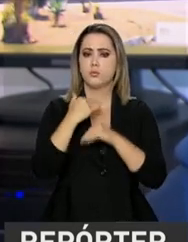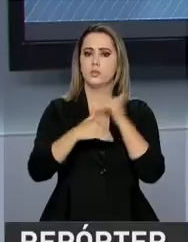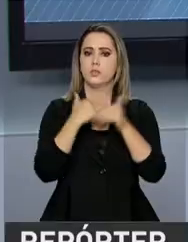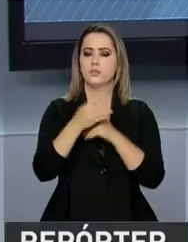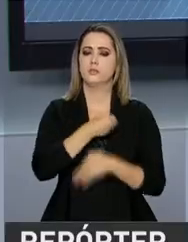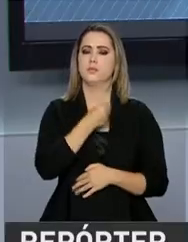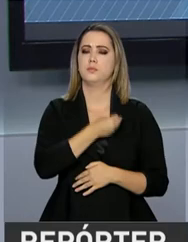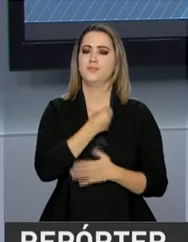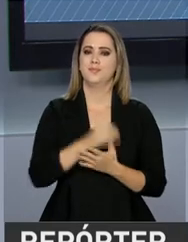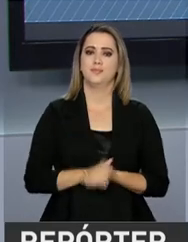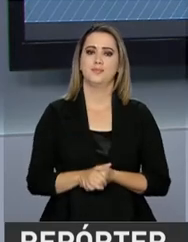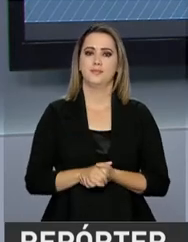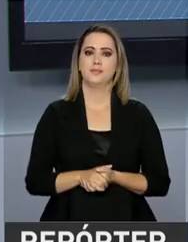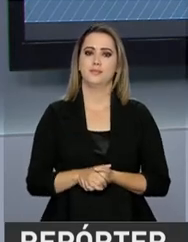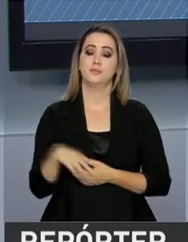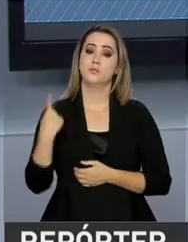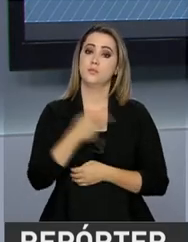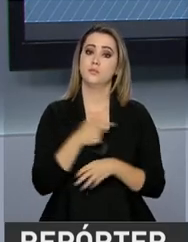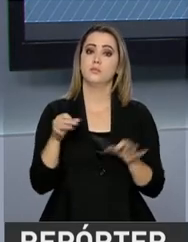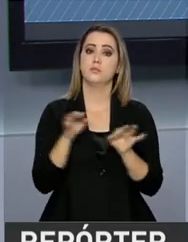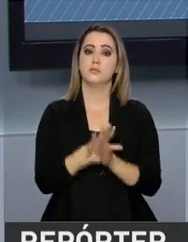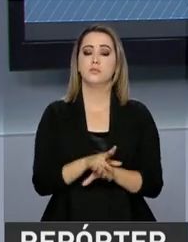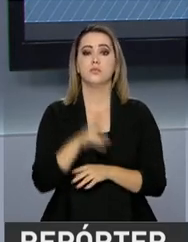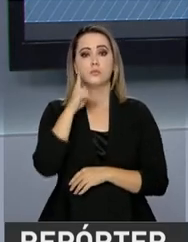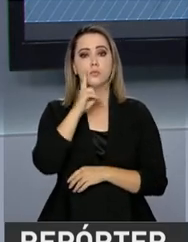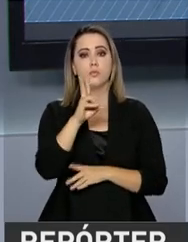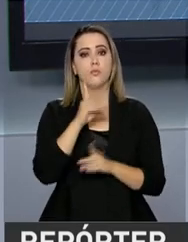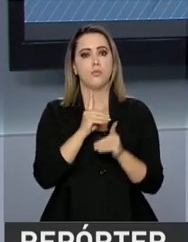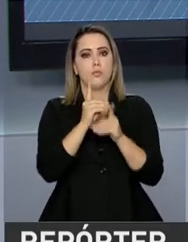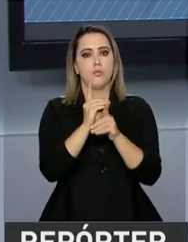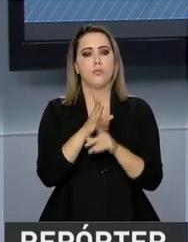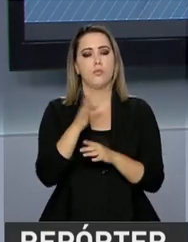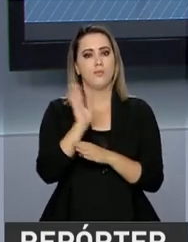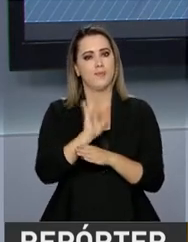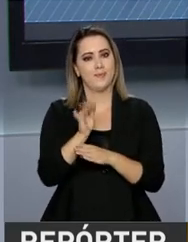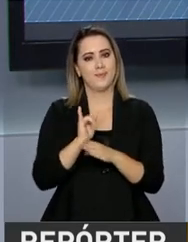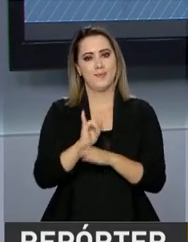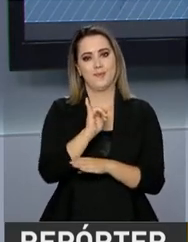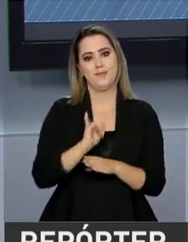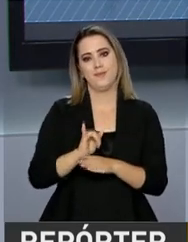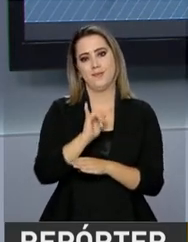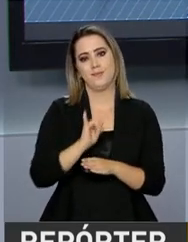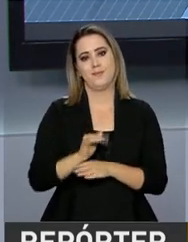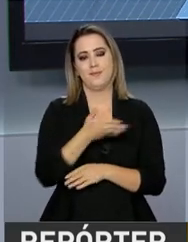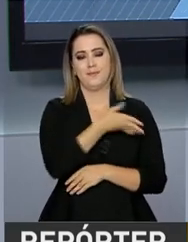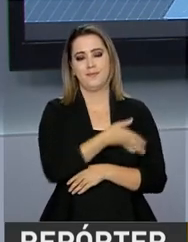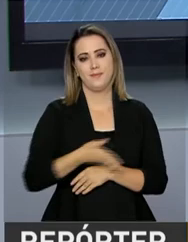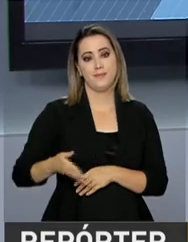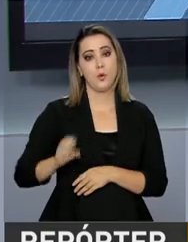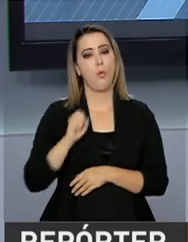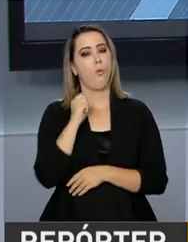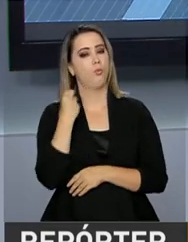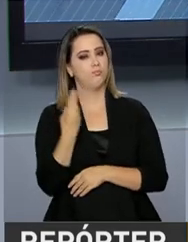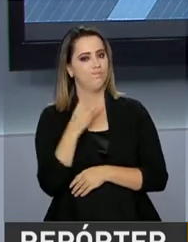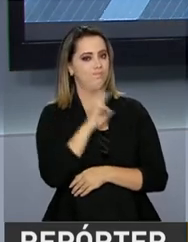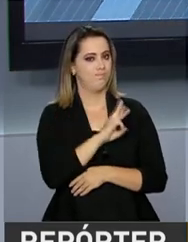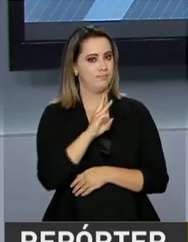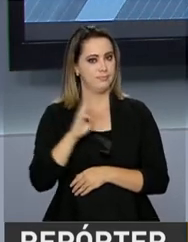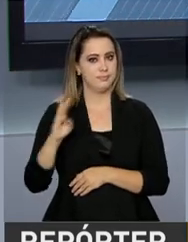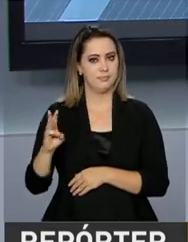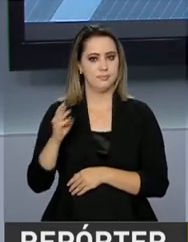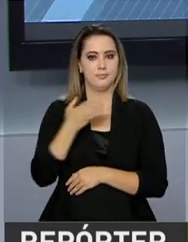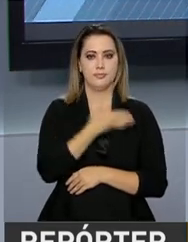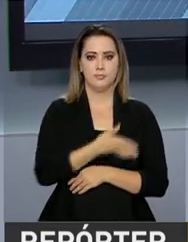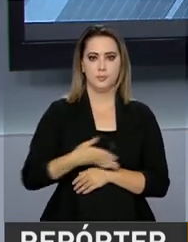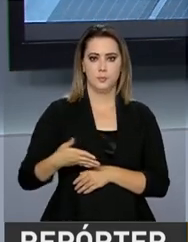vida esta edição termina aqui você encontra as reportagens completas em nosso canal no youtube ou na página da